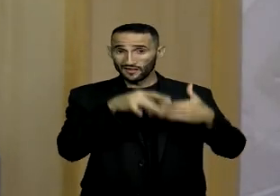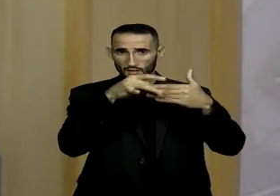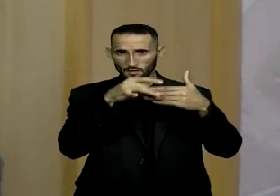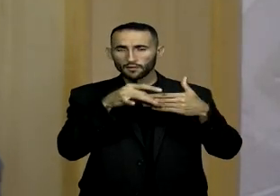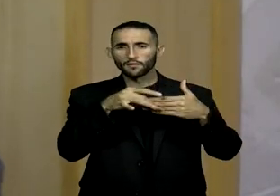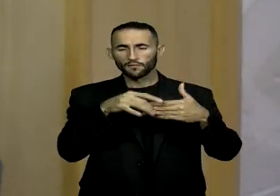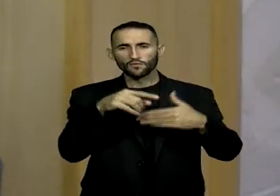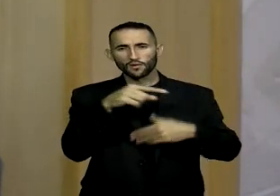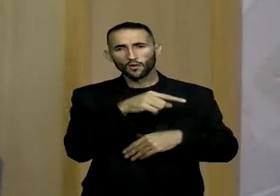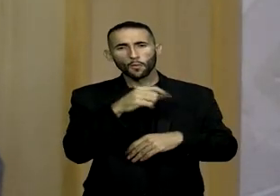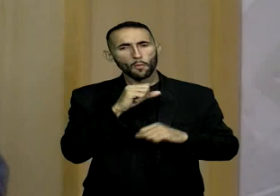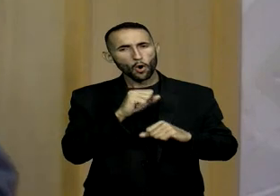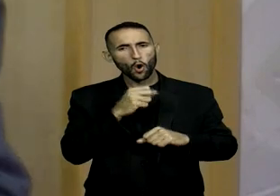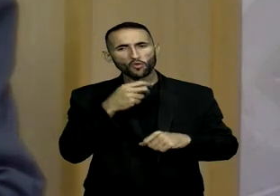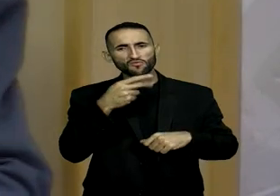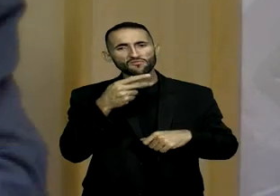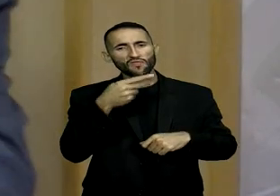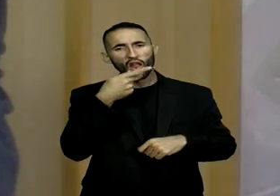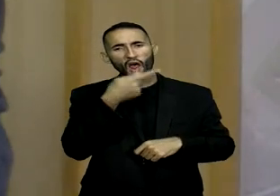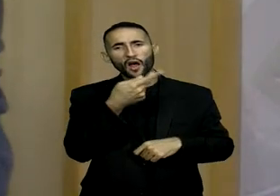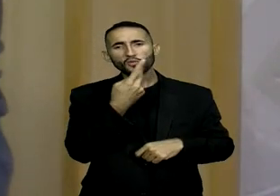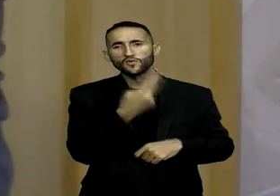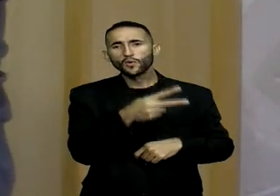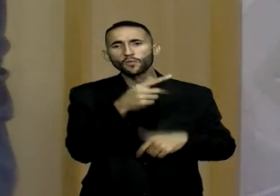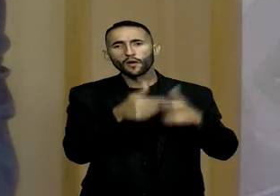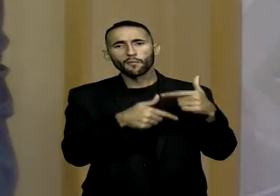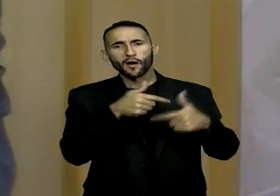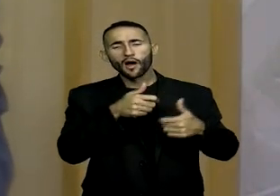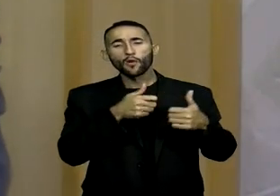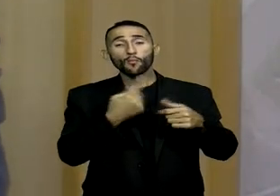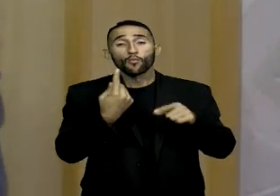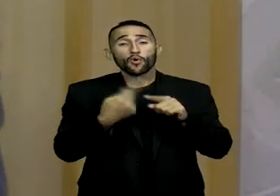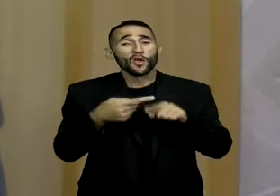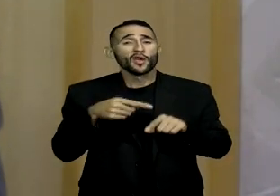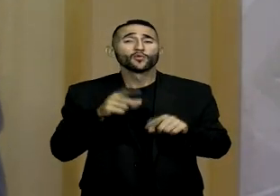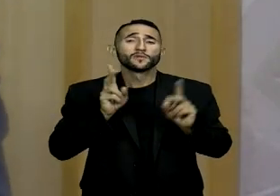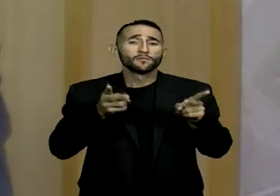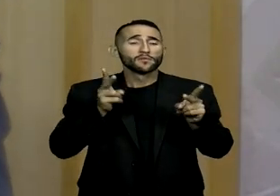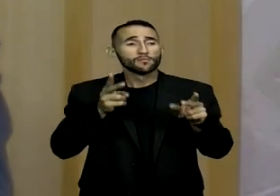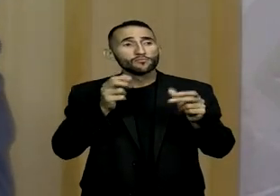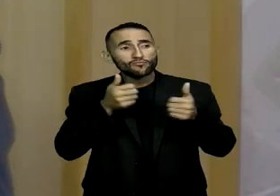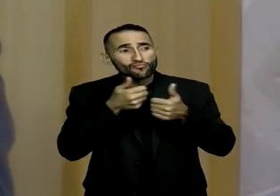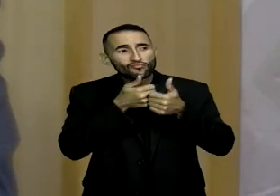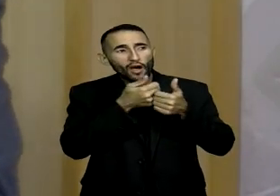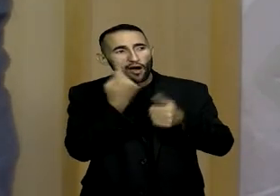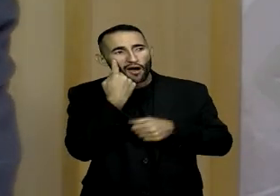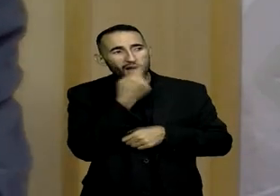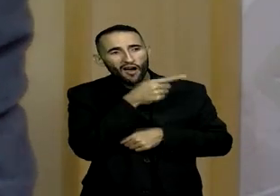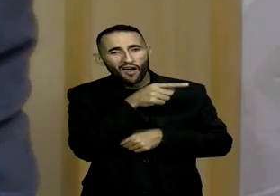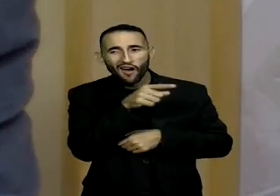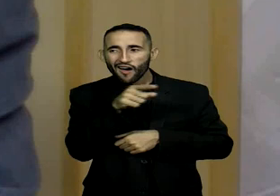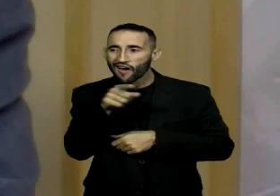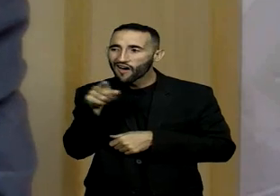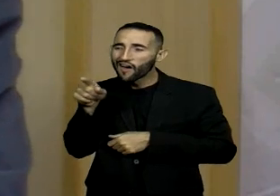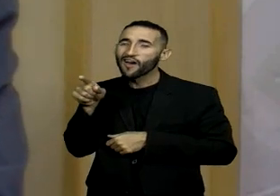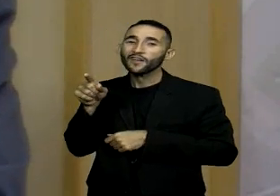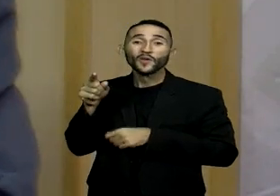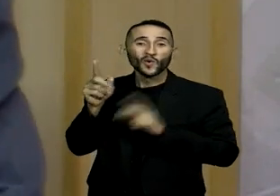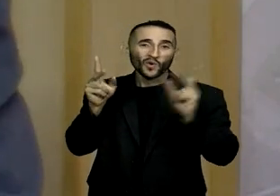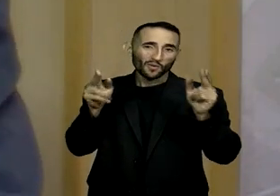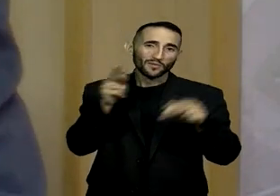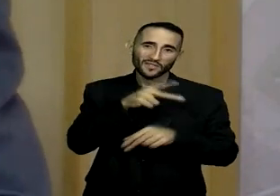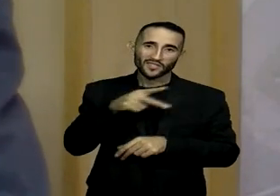cara que eu posso falar porque eu acompanhei o seu trabalho lá, eu sei o quanto você valoriza a sua equipe, como disse aqui o nosso presidente